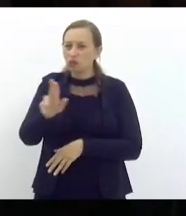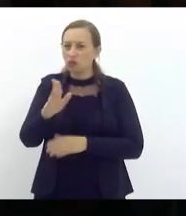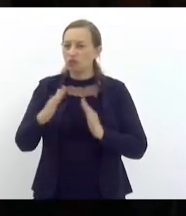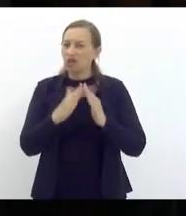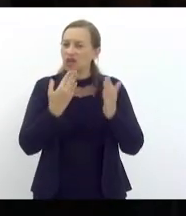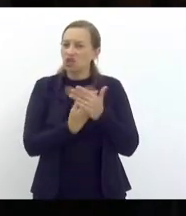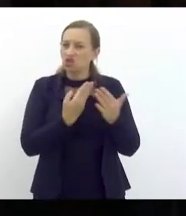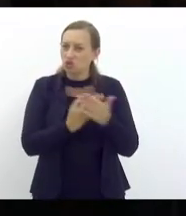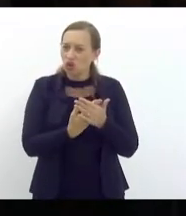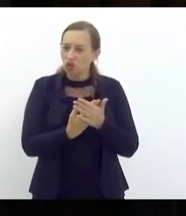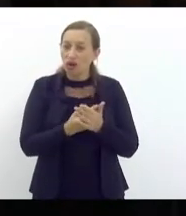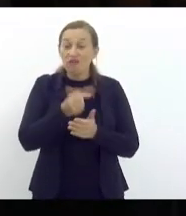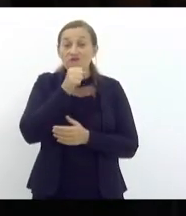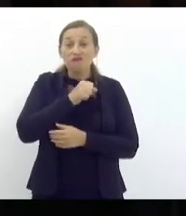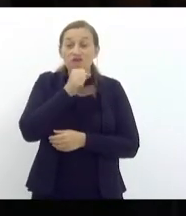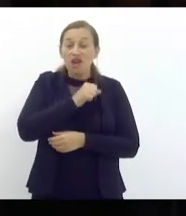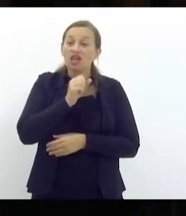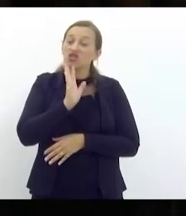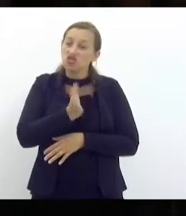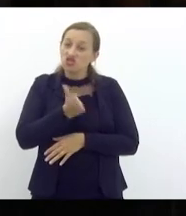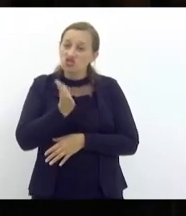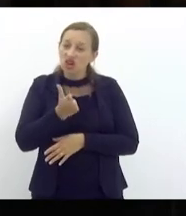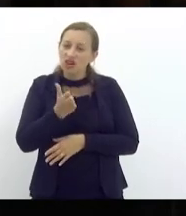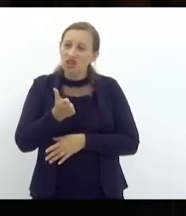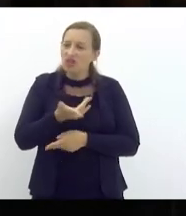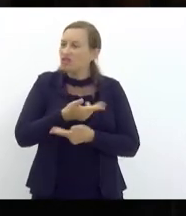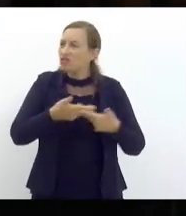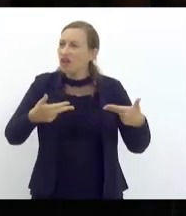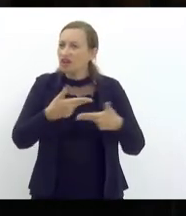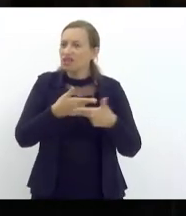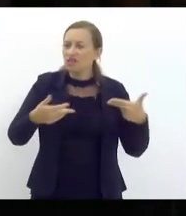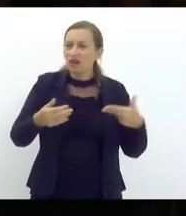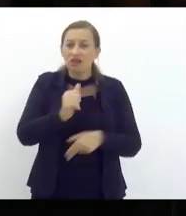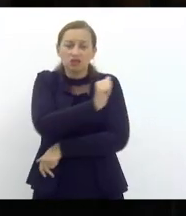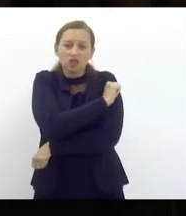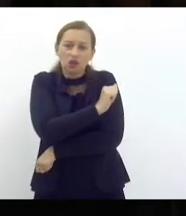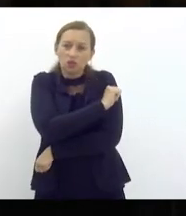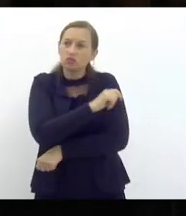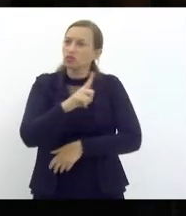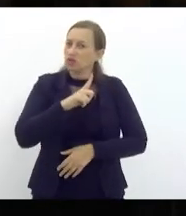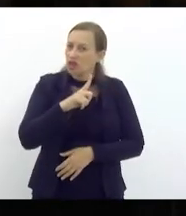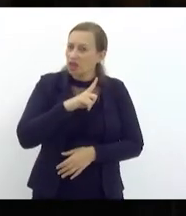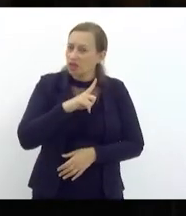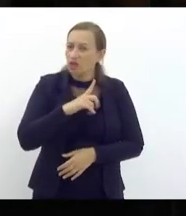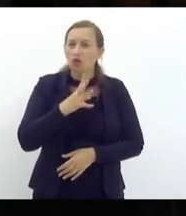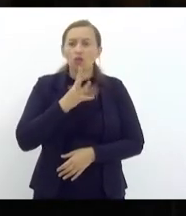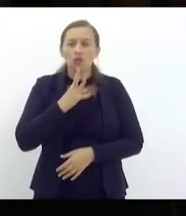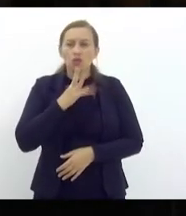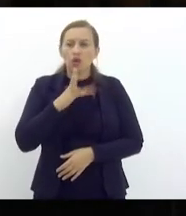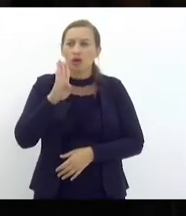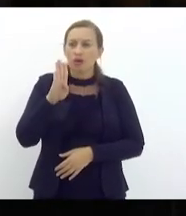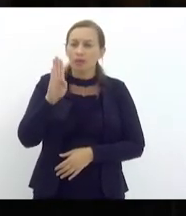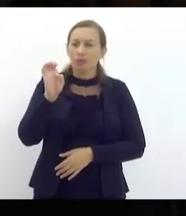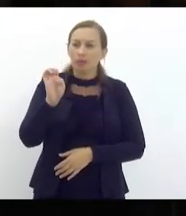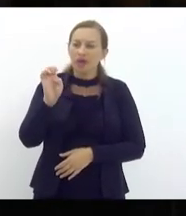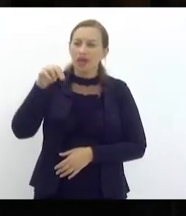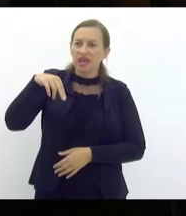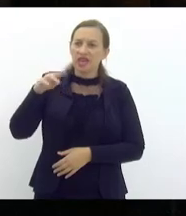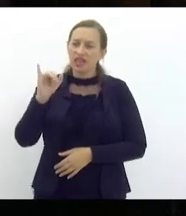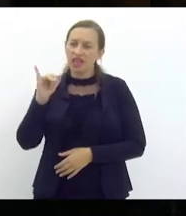que é uma escola antiga que já teve milhares e milhares de alunos conhecida como benigno